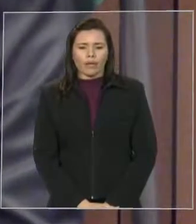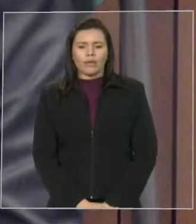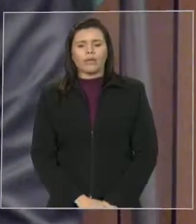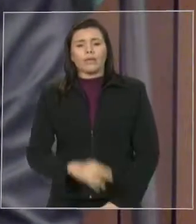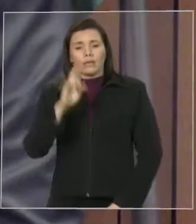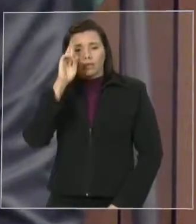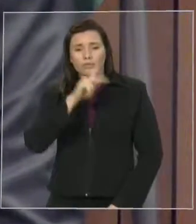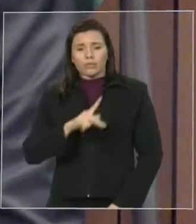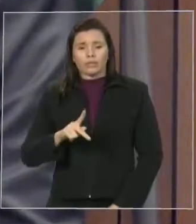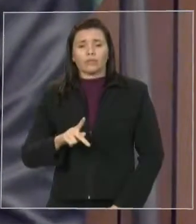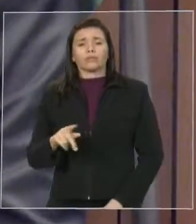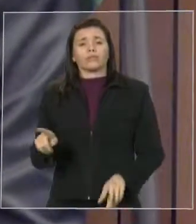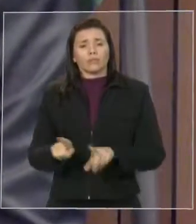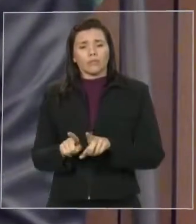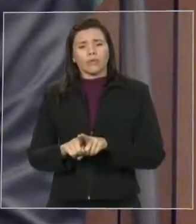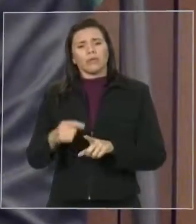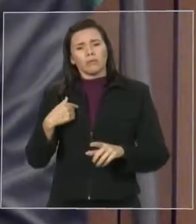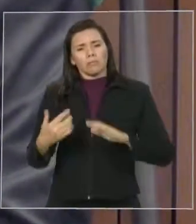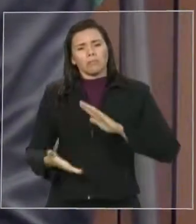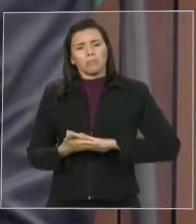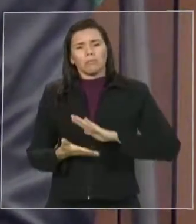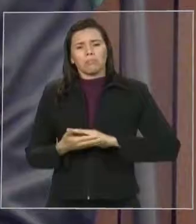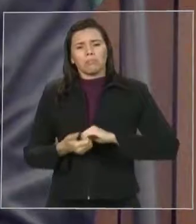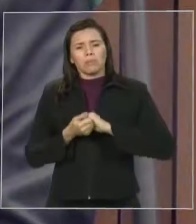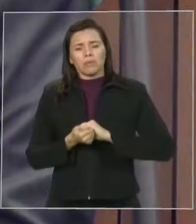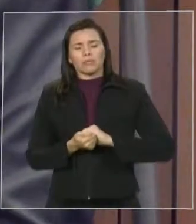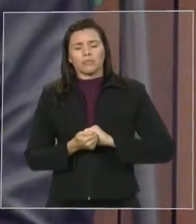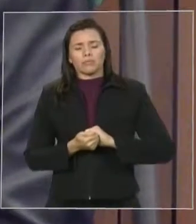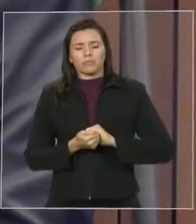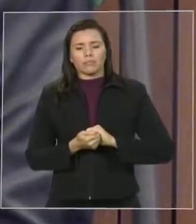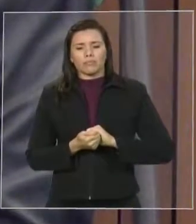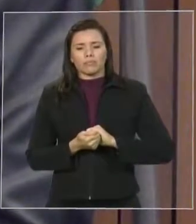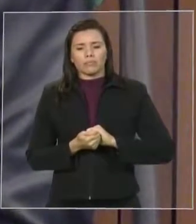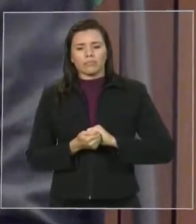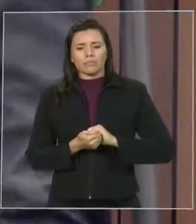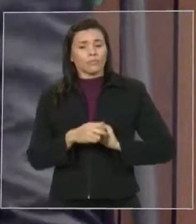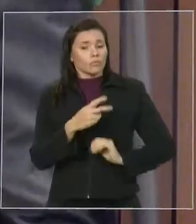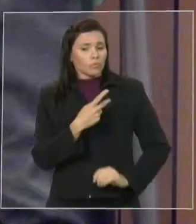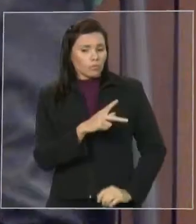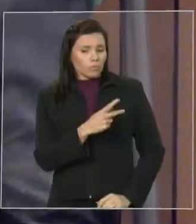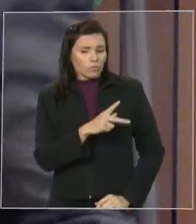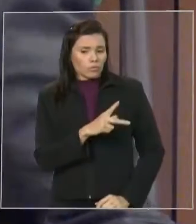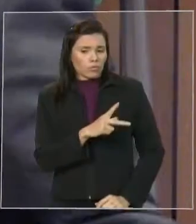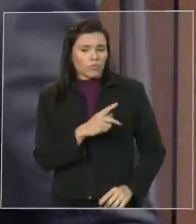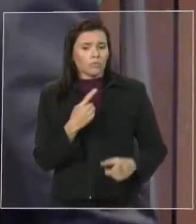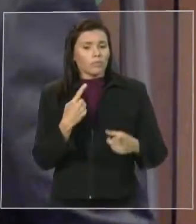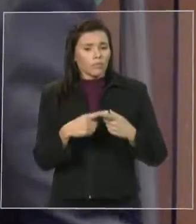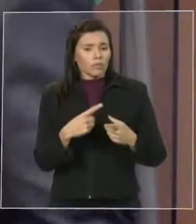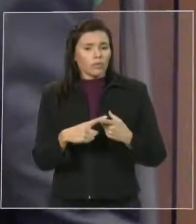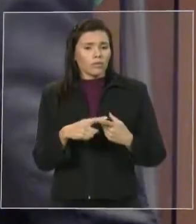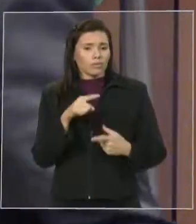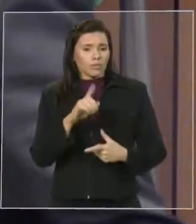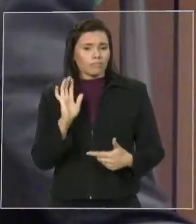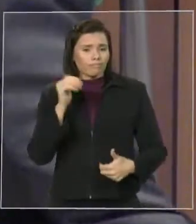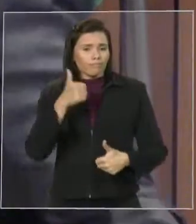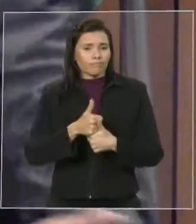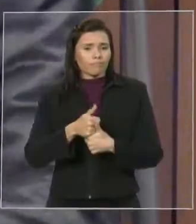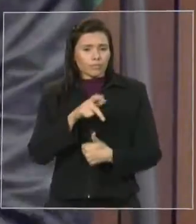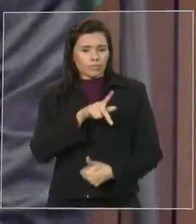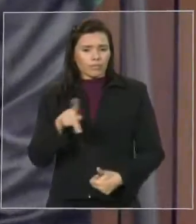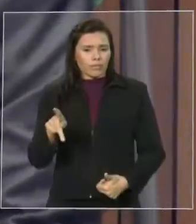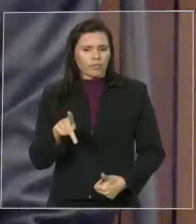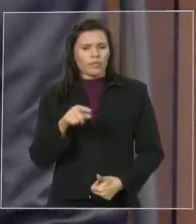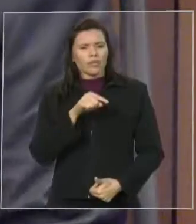parabenizar pela presidência da Assembleia, lhe parabenizar ainda mais pela conduta que Vossa Excelência teve